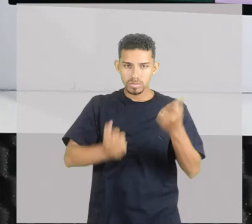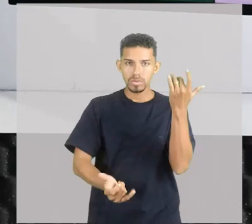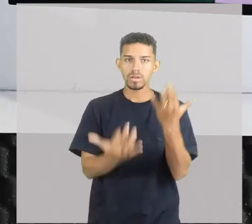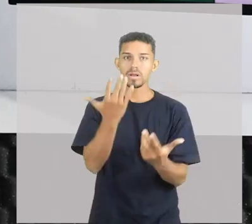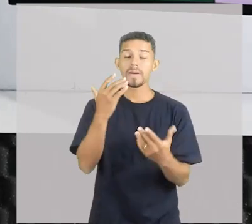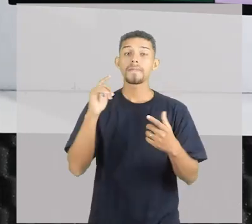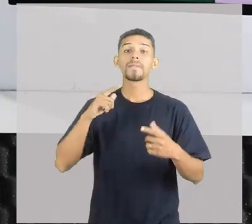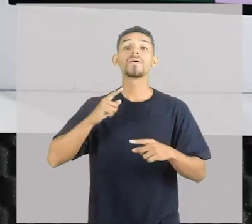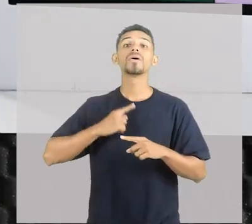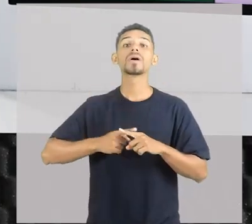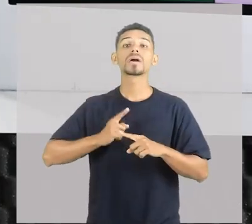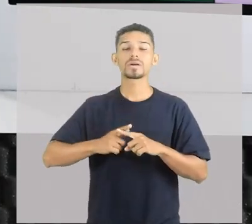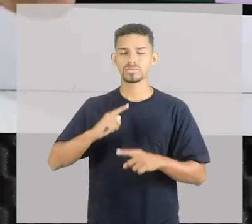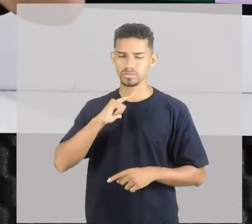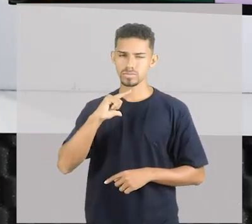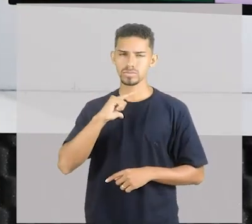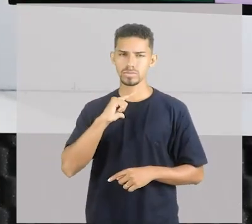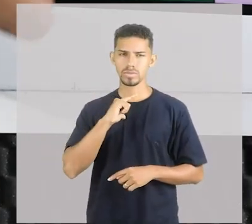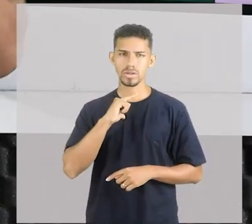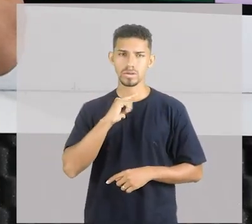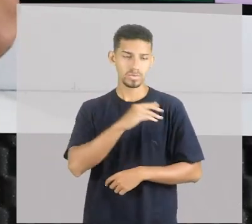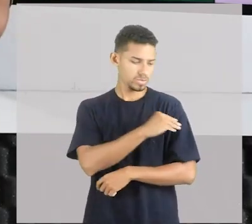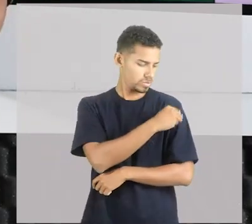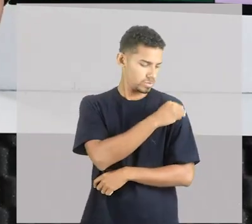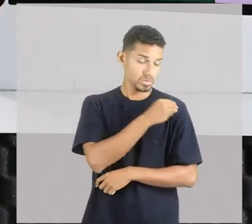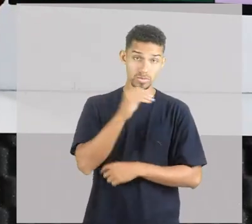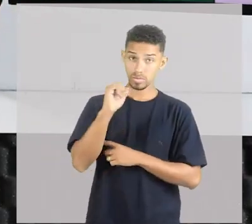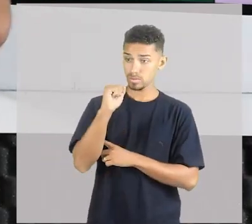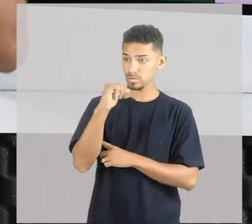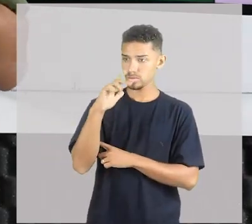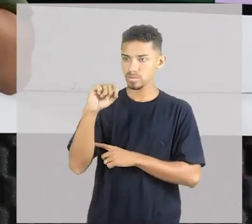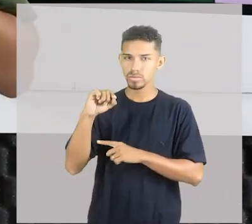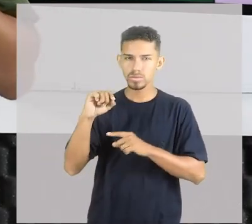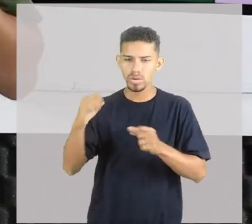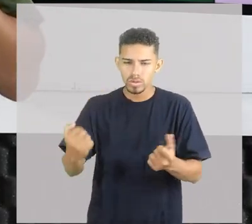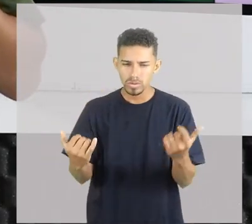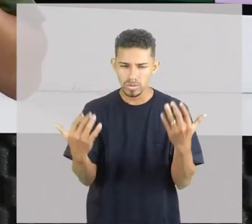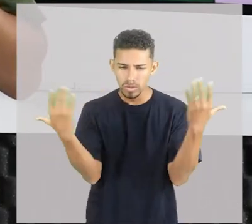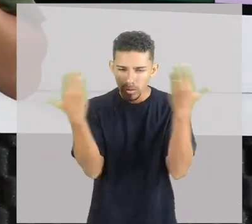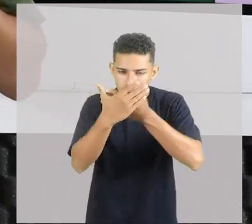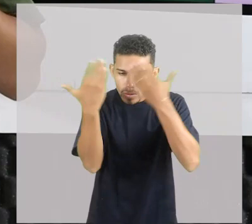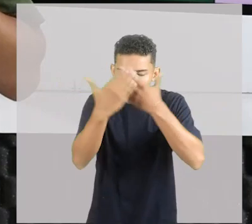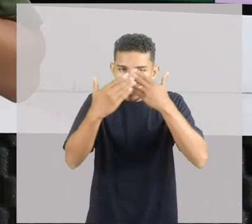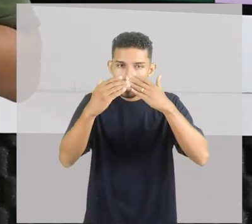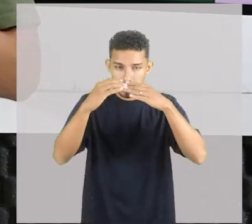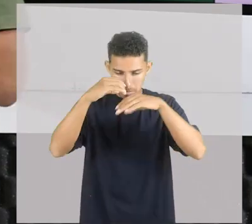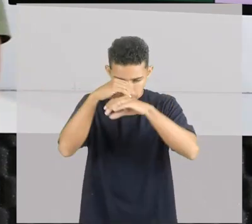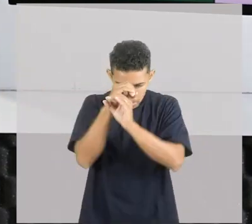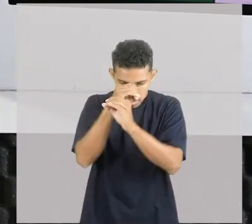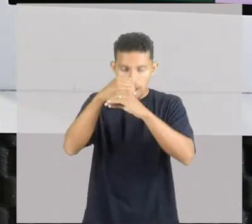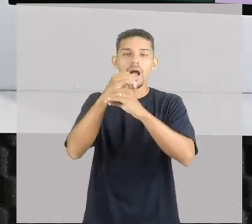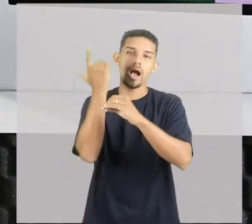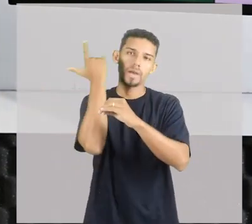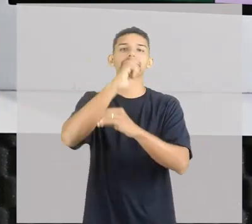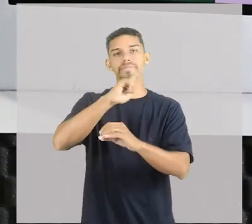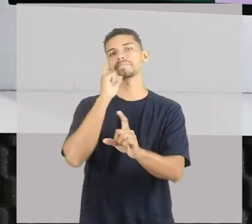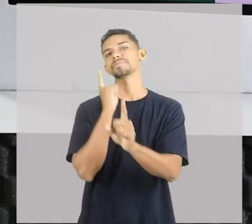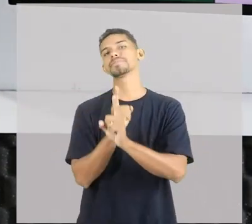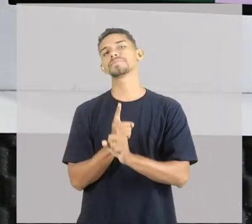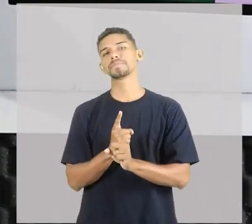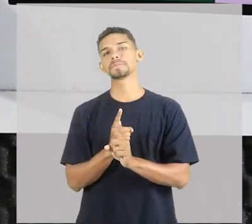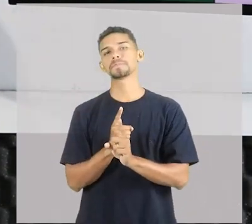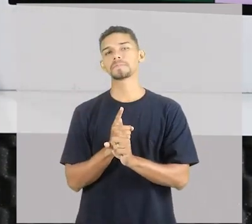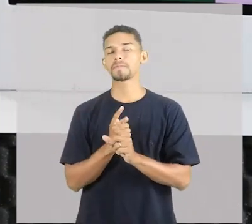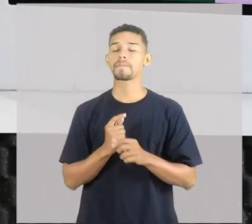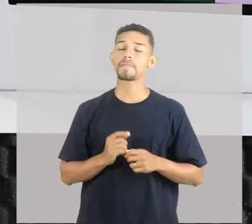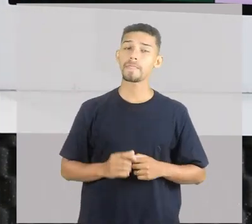Justamente porque eu tenho um comprimento de onda dentro de uma margem que eu não consigo visualizar. Tá certo?